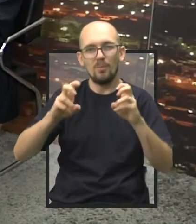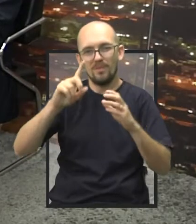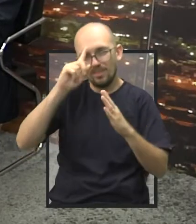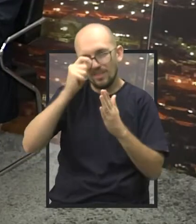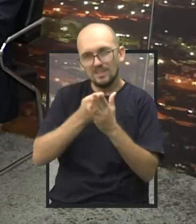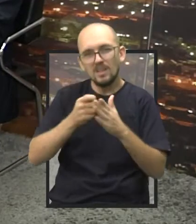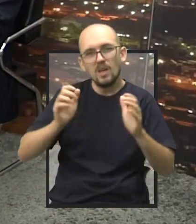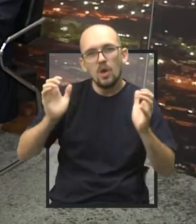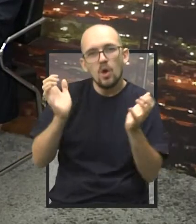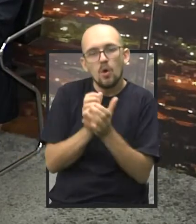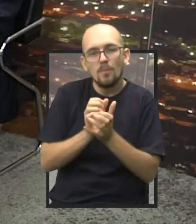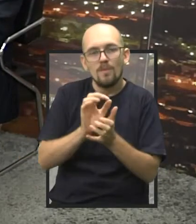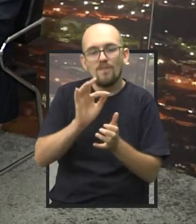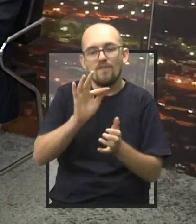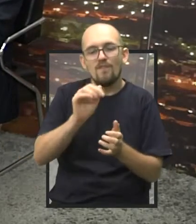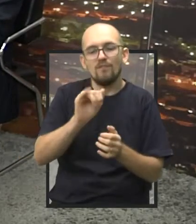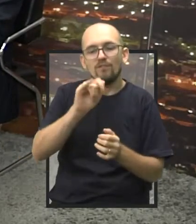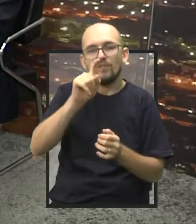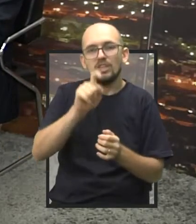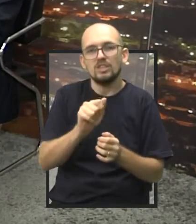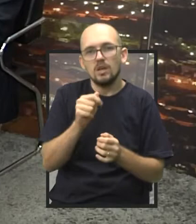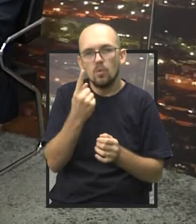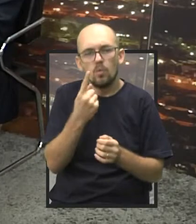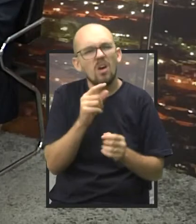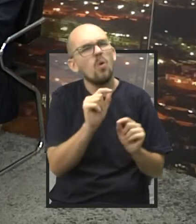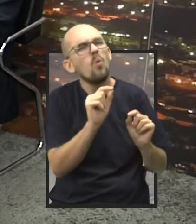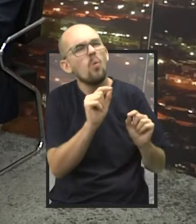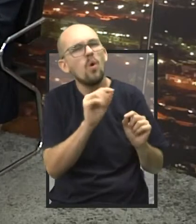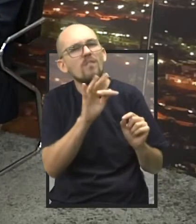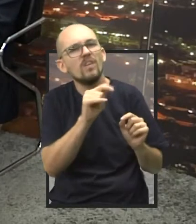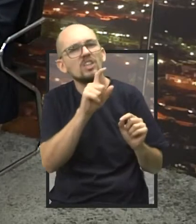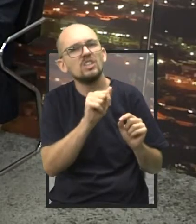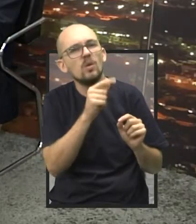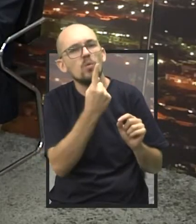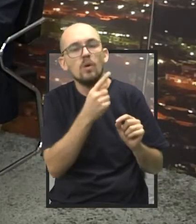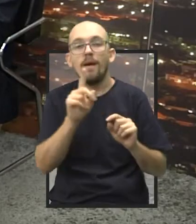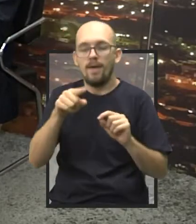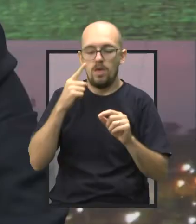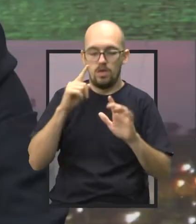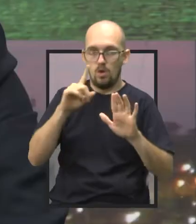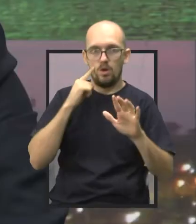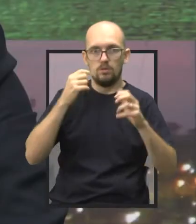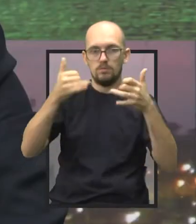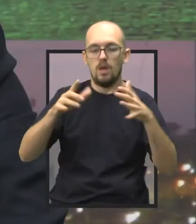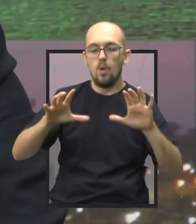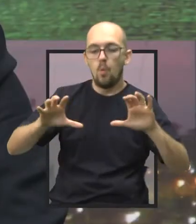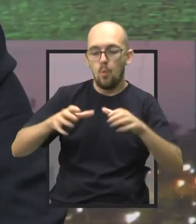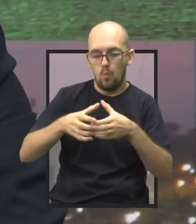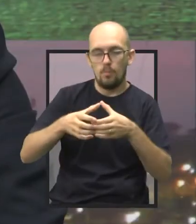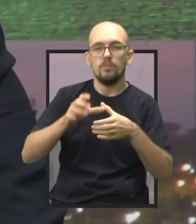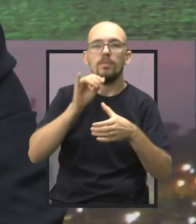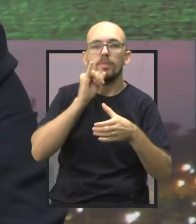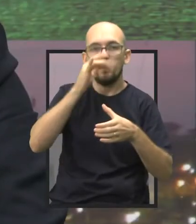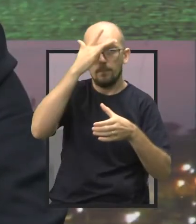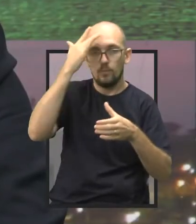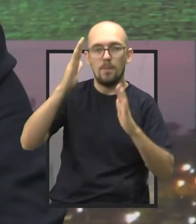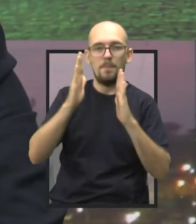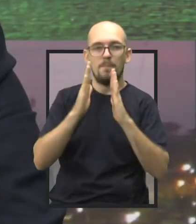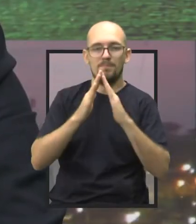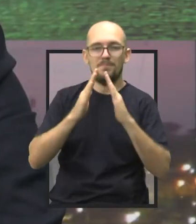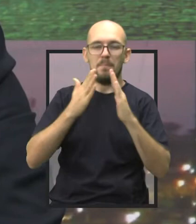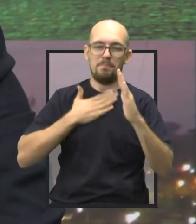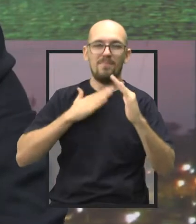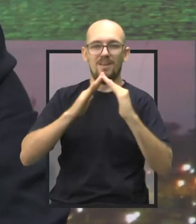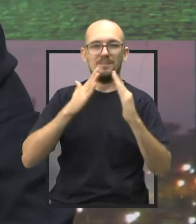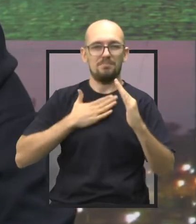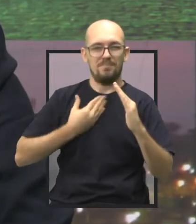que é faixa 1? Explica pra gente o que são essas faixas. É o programa Minha Casa Minha Vida do governo federal, né, onde a pessoa, o faixa 1